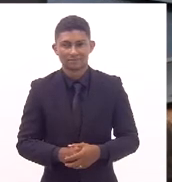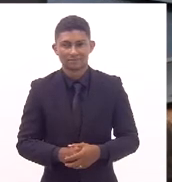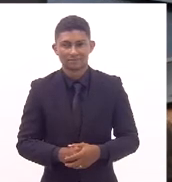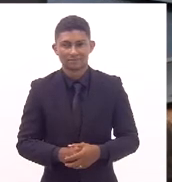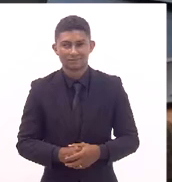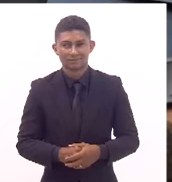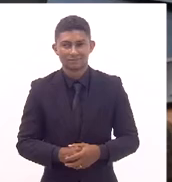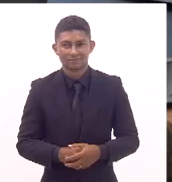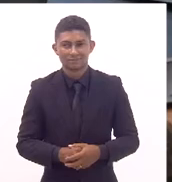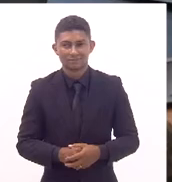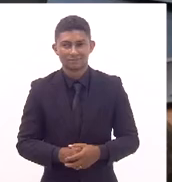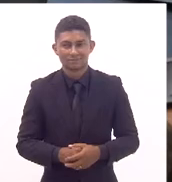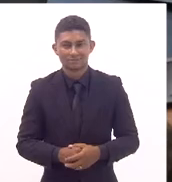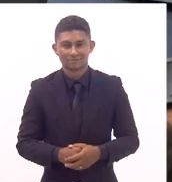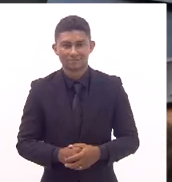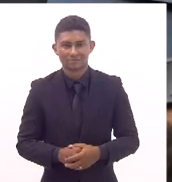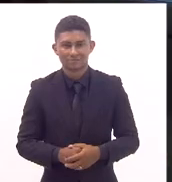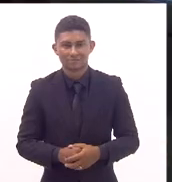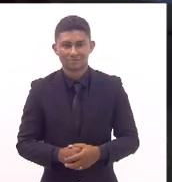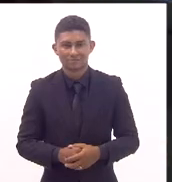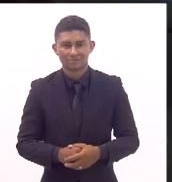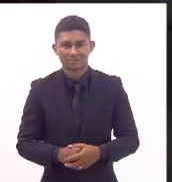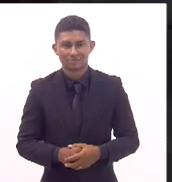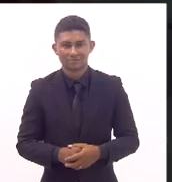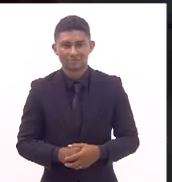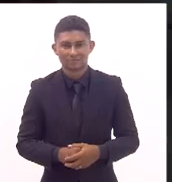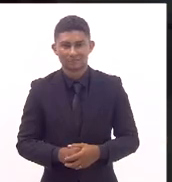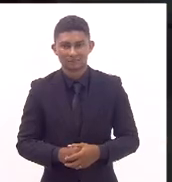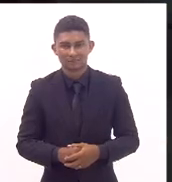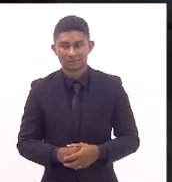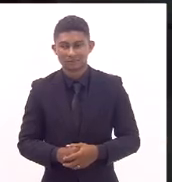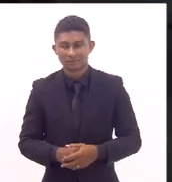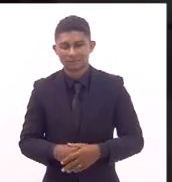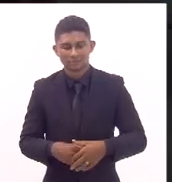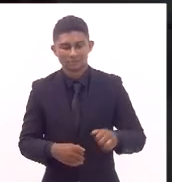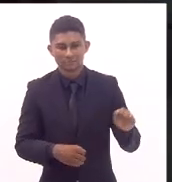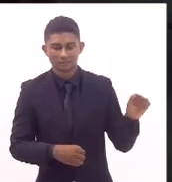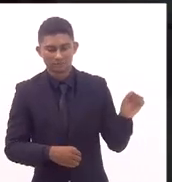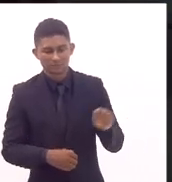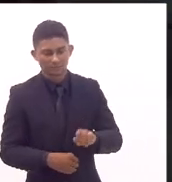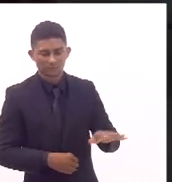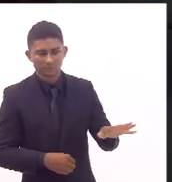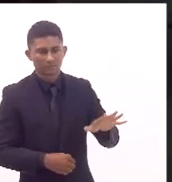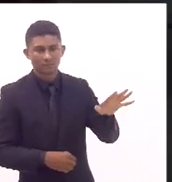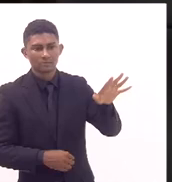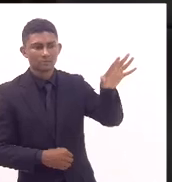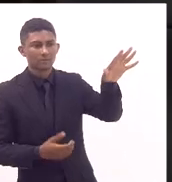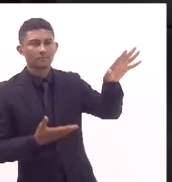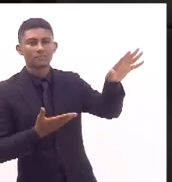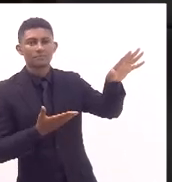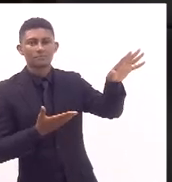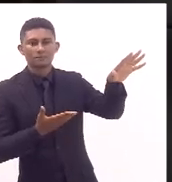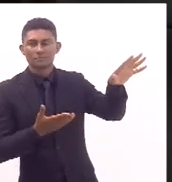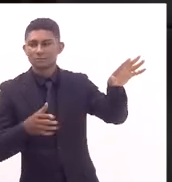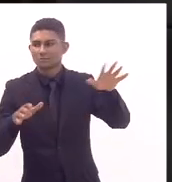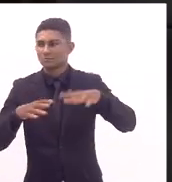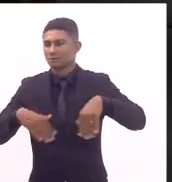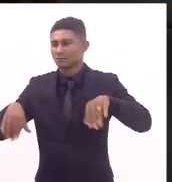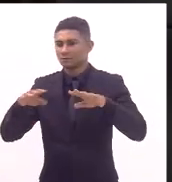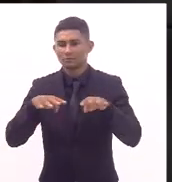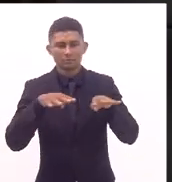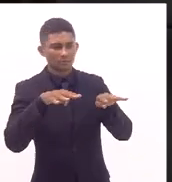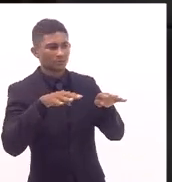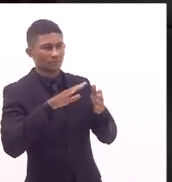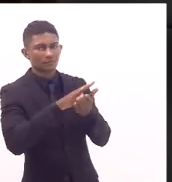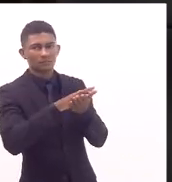E aí e o morro não tem ver isso